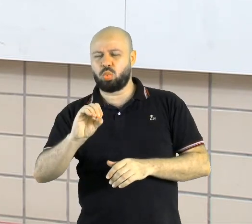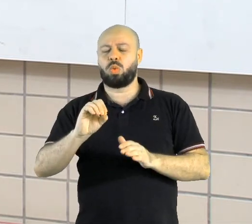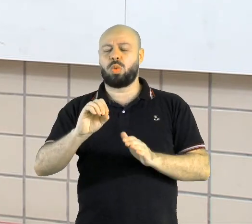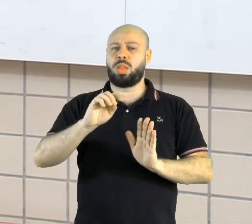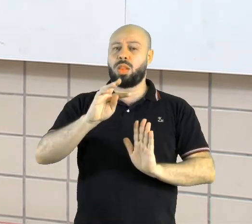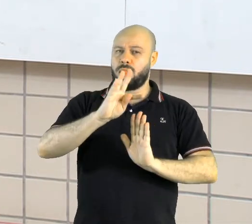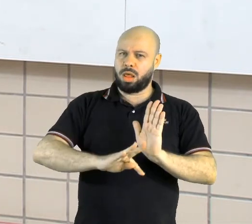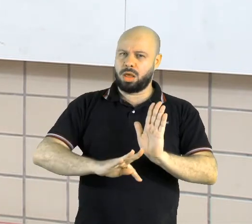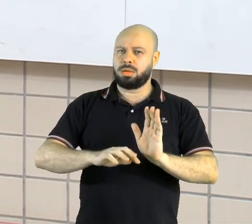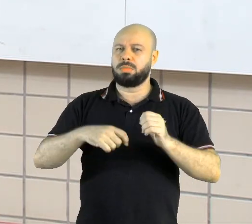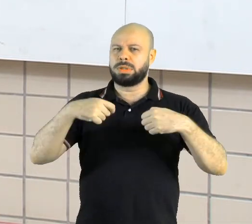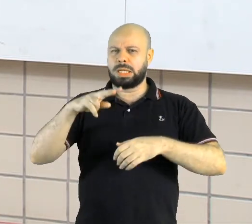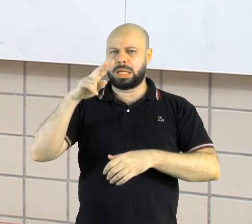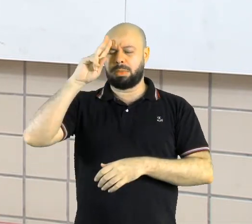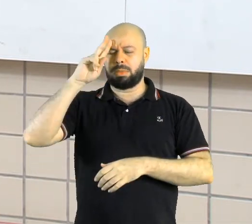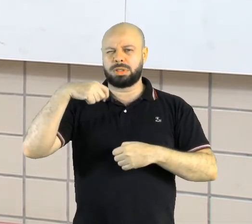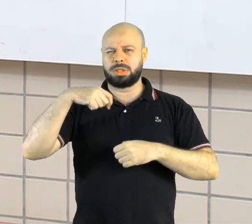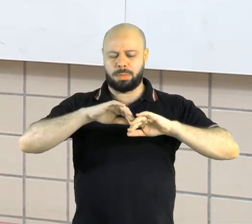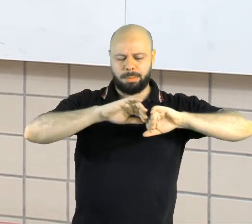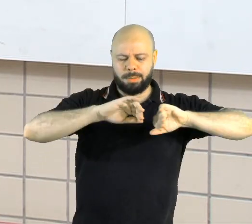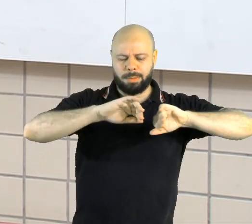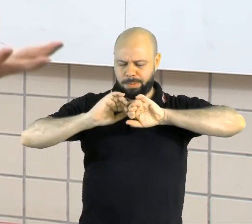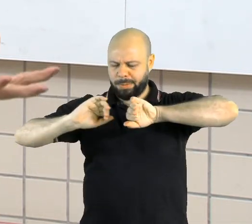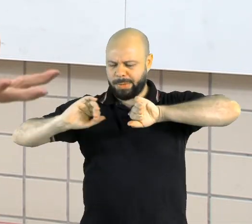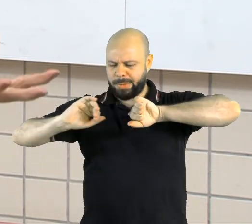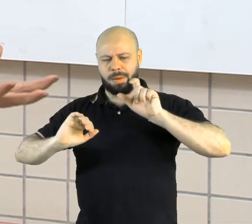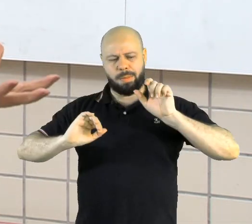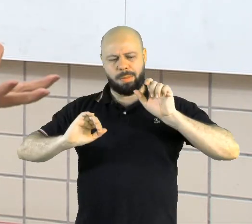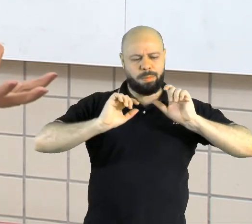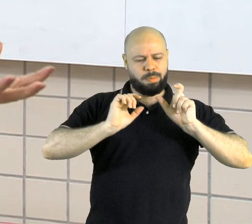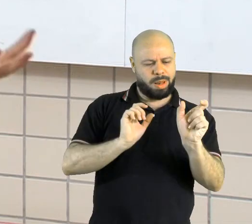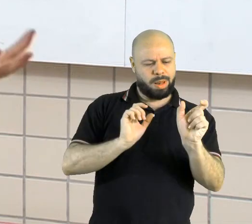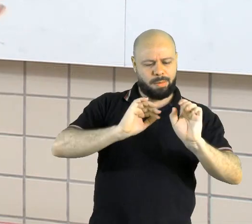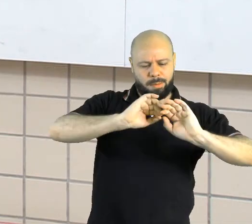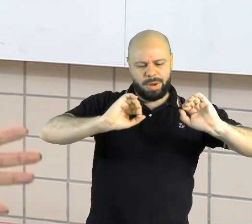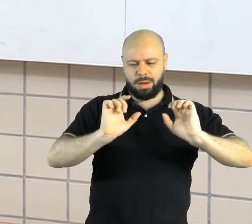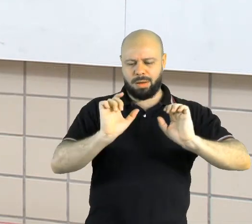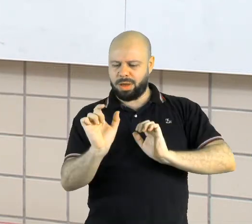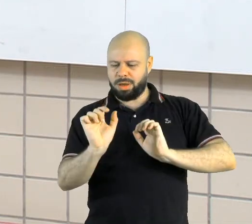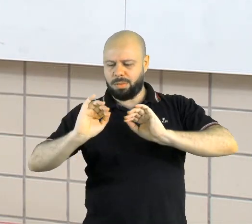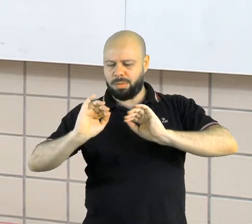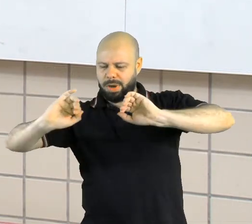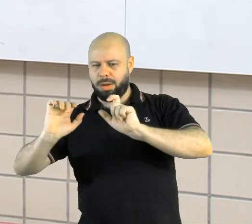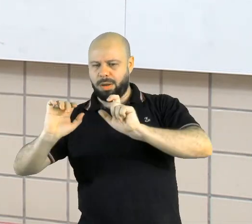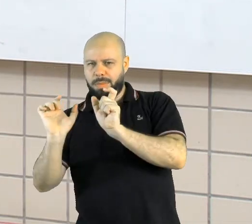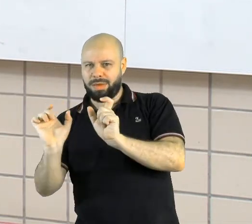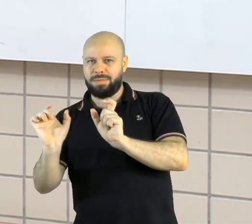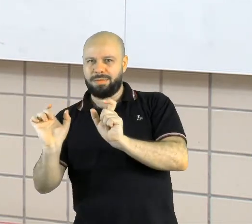escrever você precisa separar. Cada palavra que você fala, você separa em seu